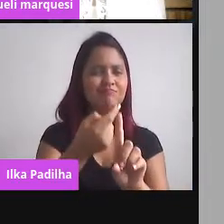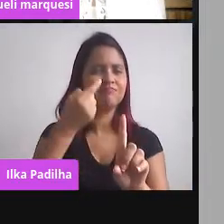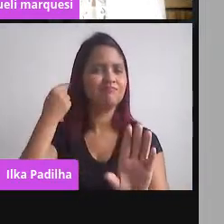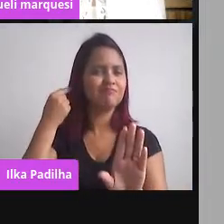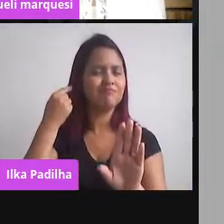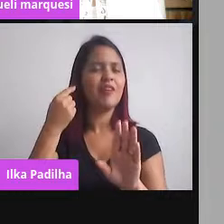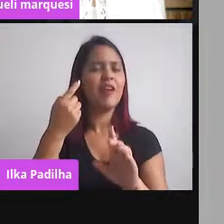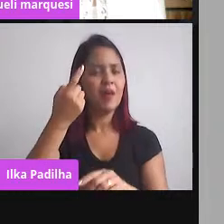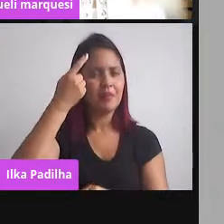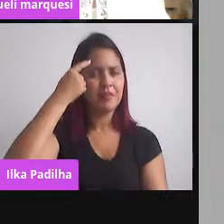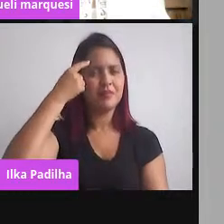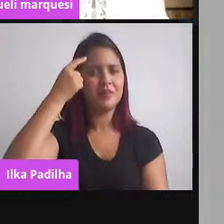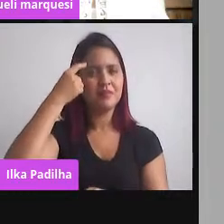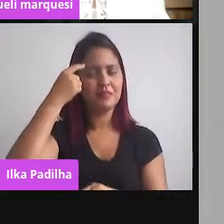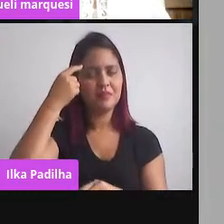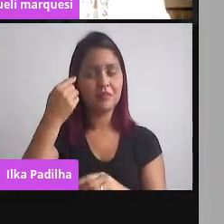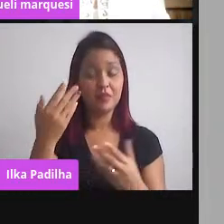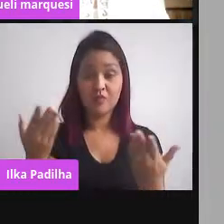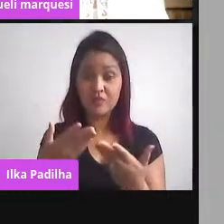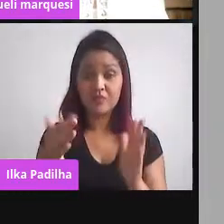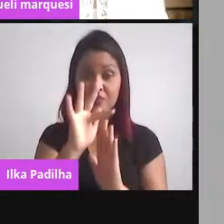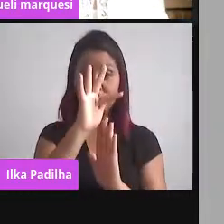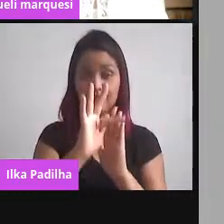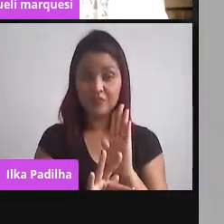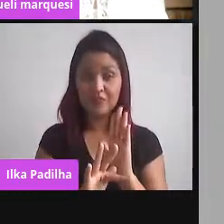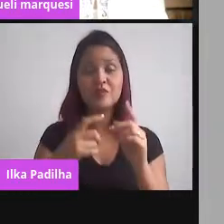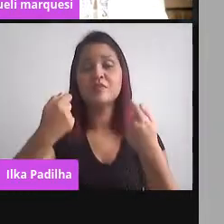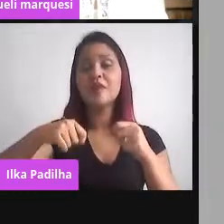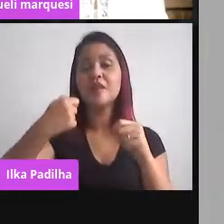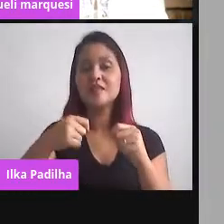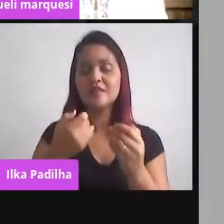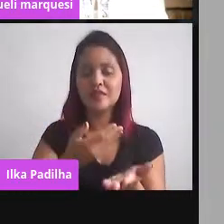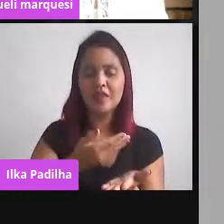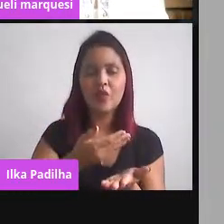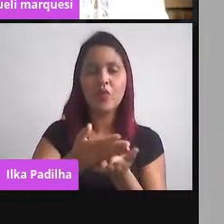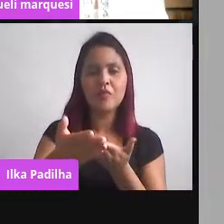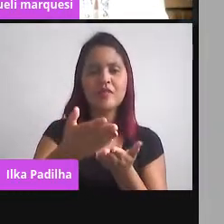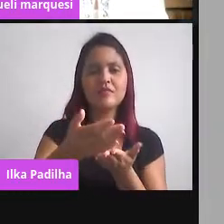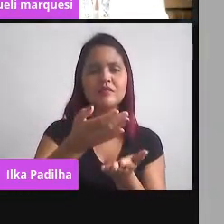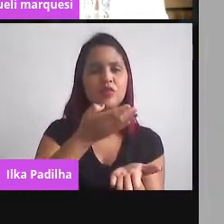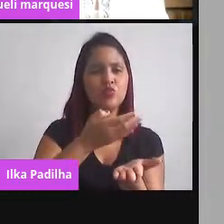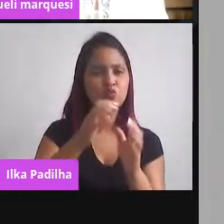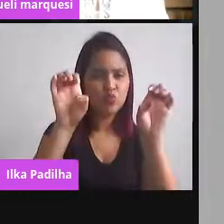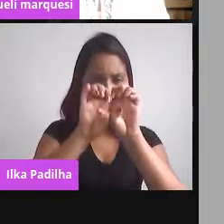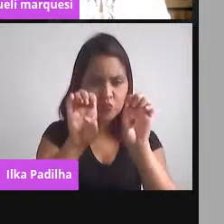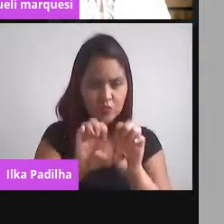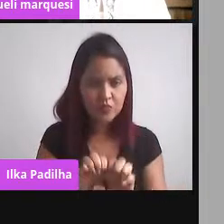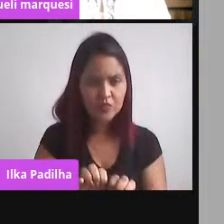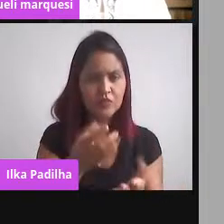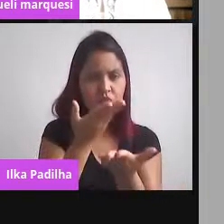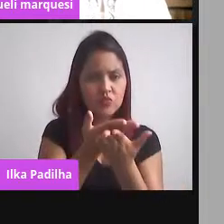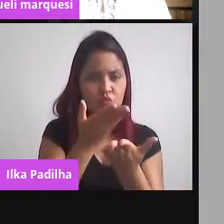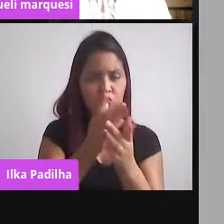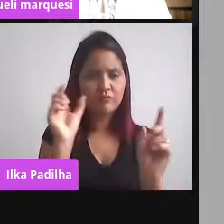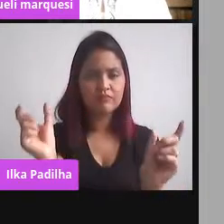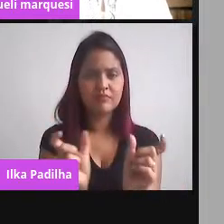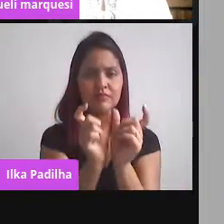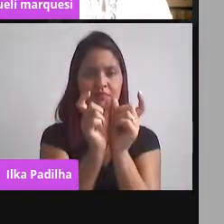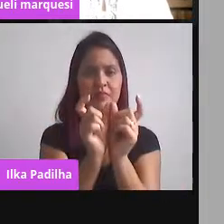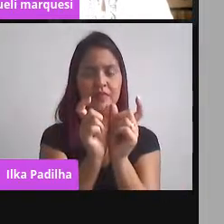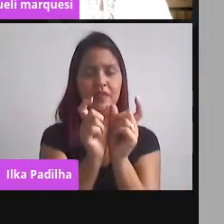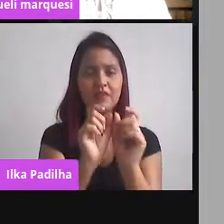texto passando, iniciando pelo estudo da palavra, no estruturalismo, como vocês veem aí no slide